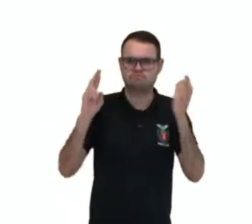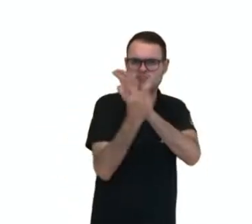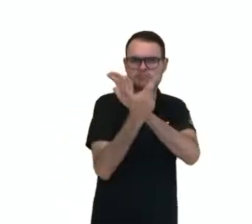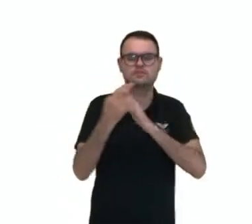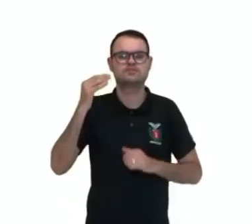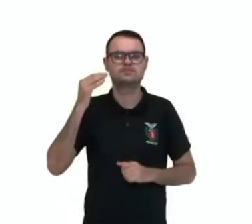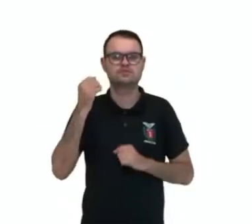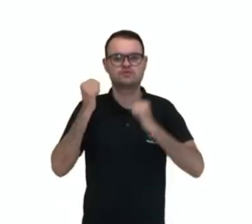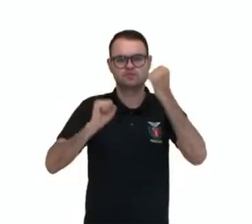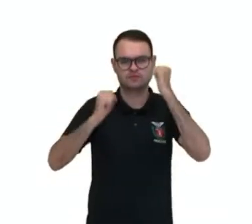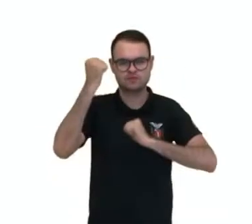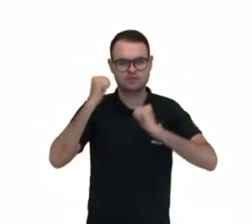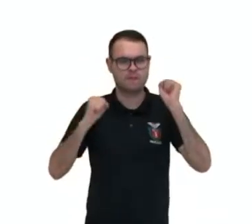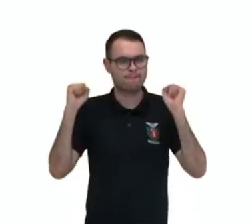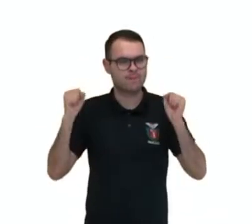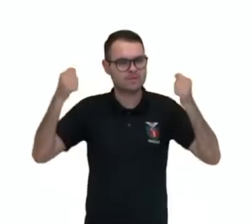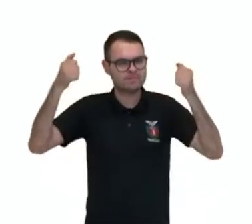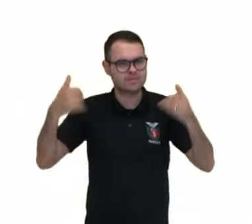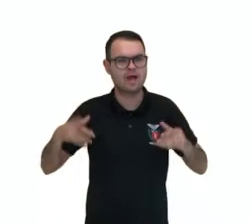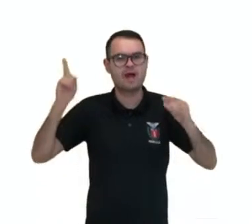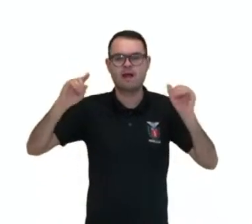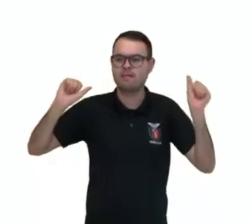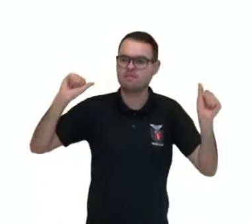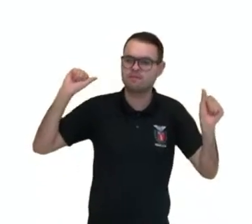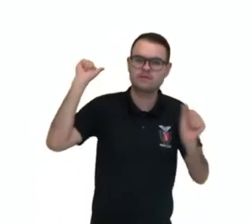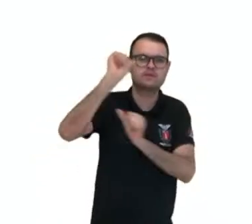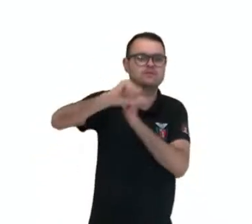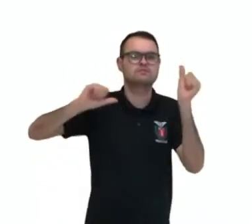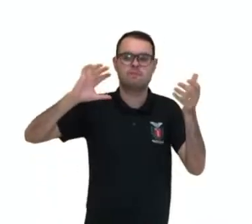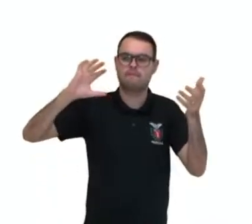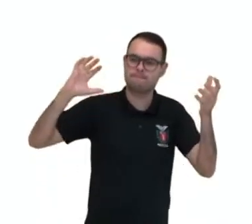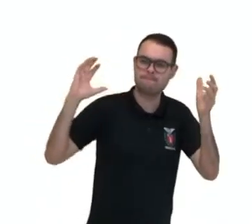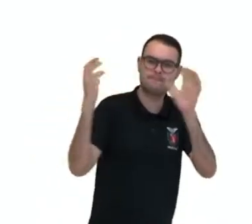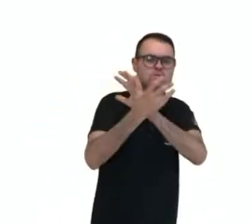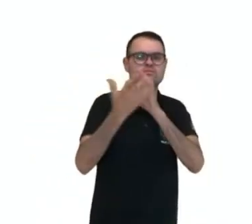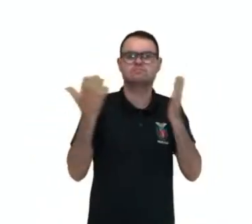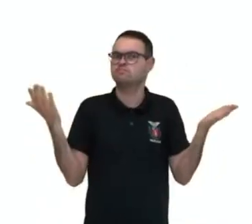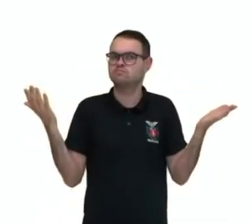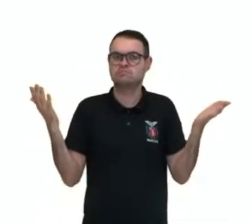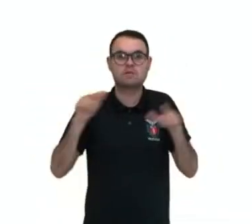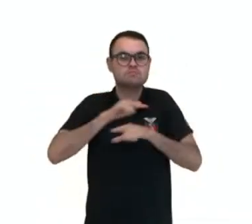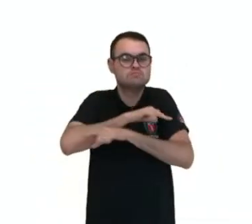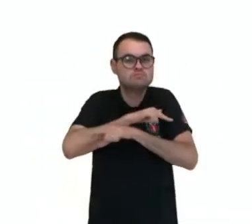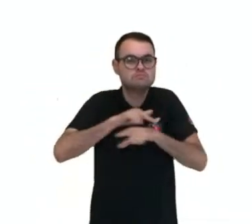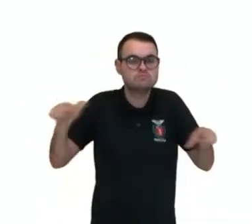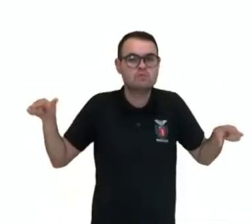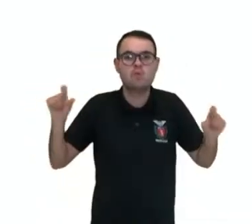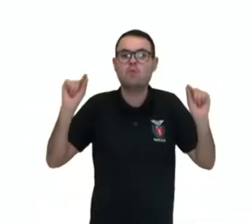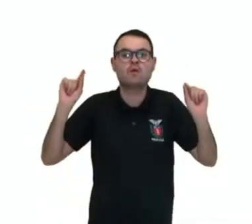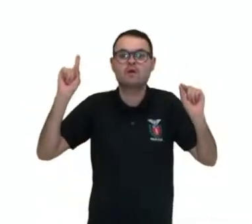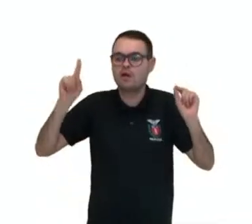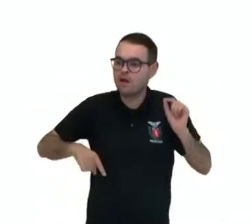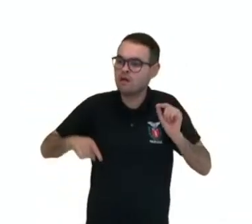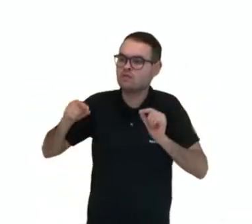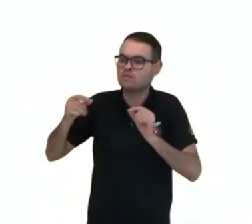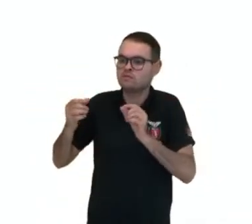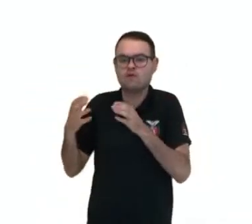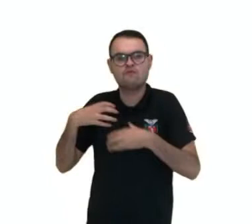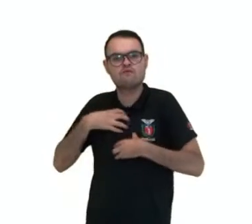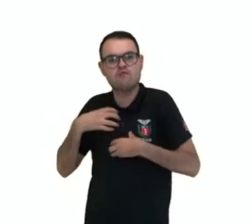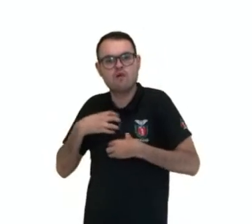Revolução Industrial pode ser definida como uma transformação sem precedentes no modo de produzir mercadorias,